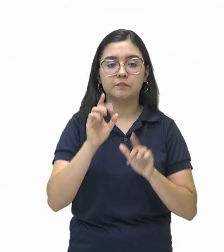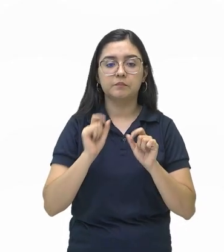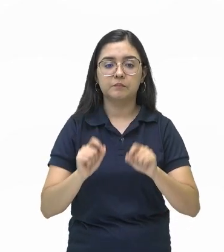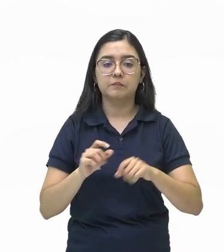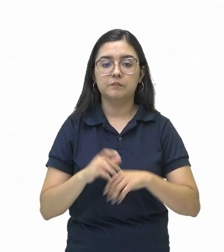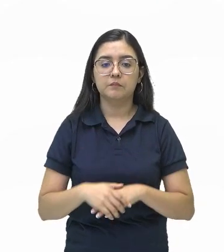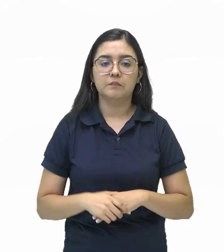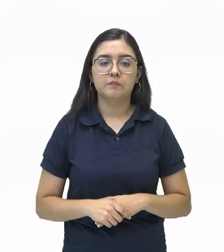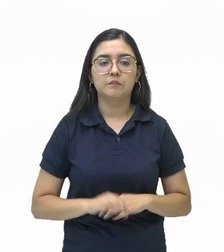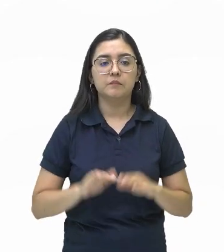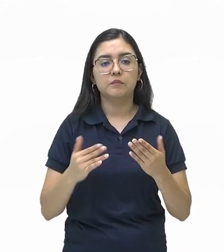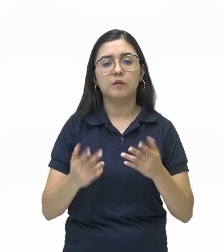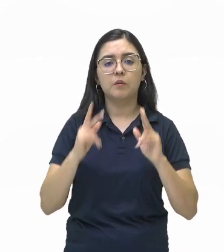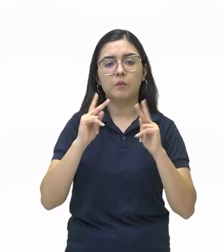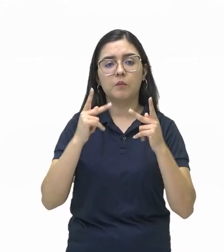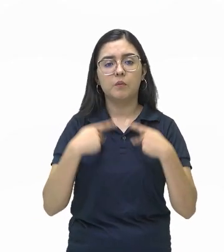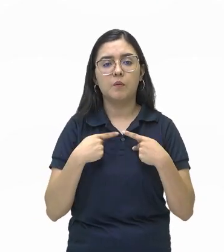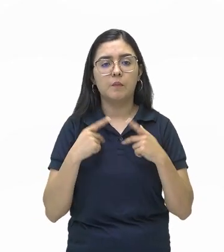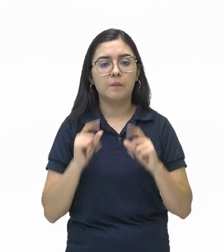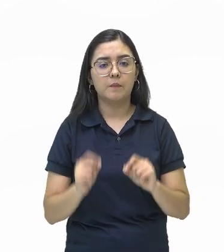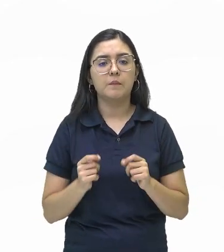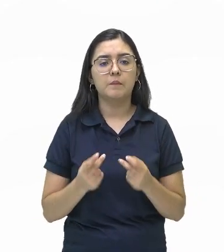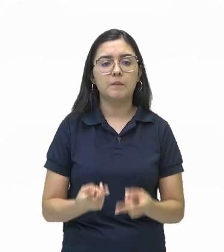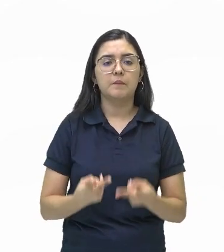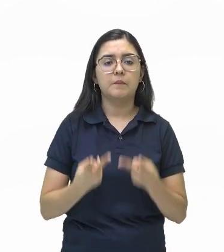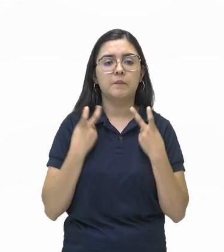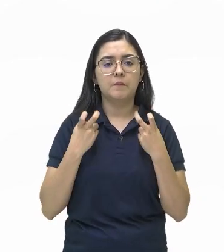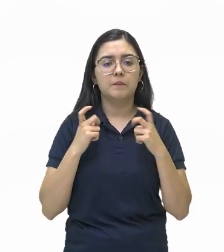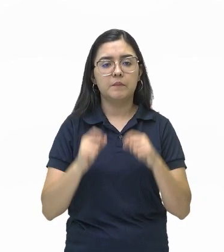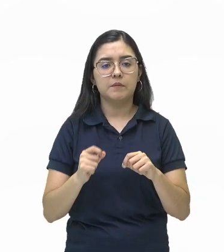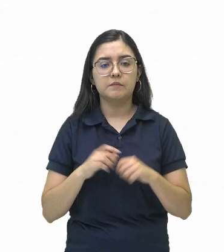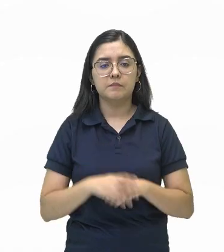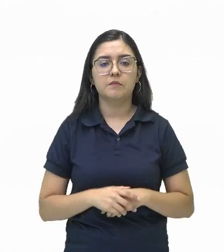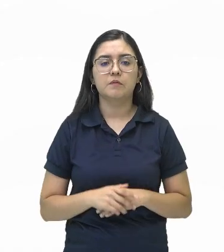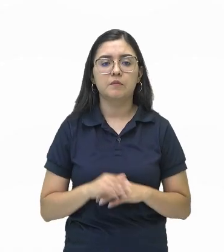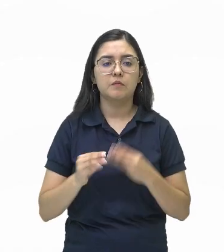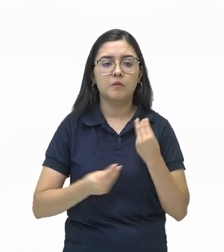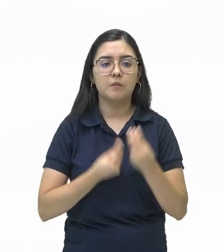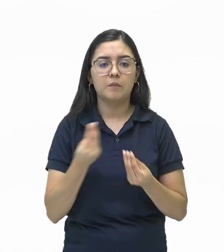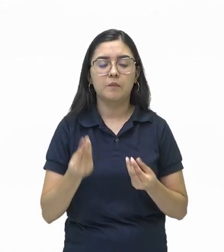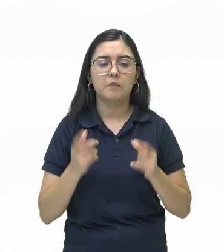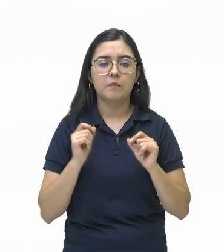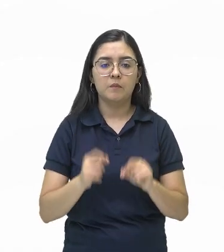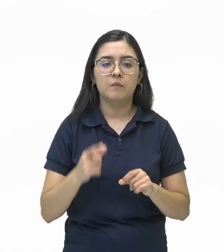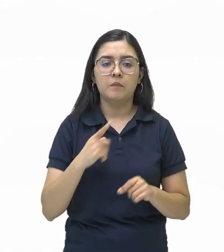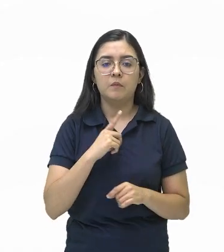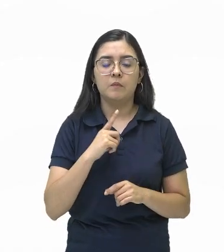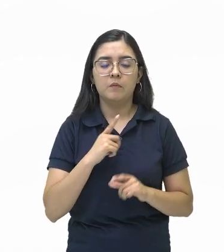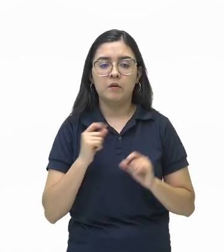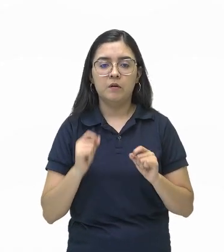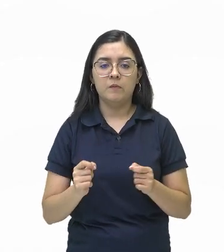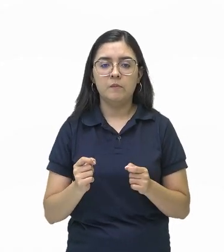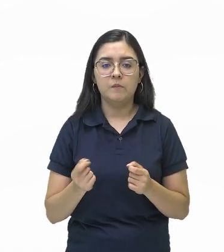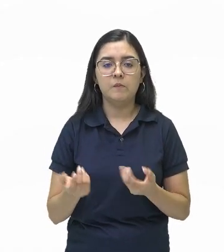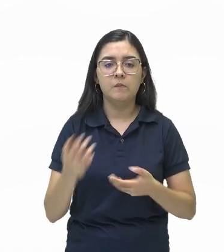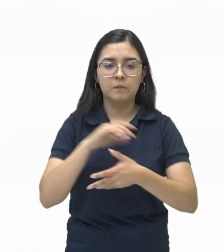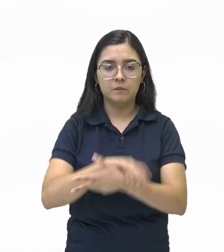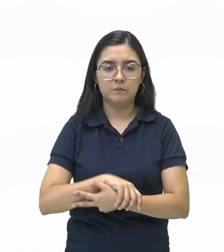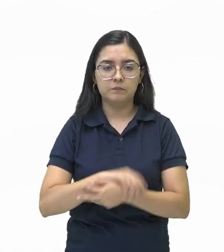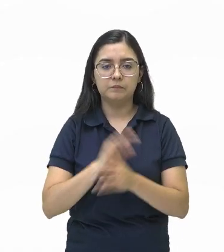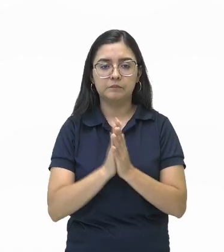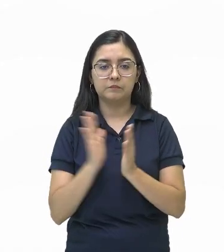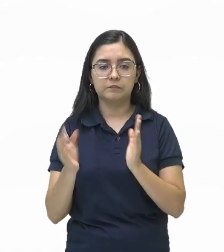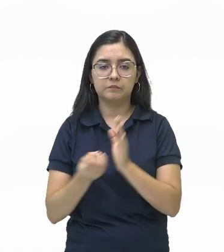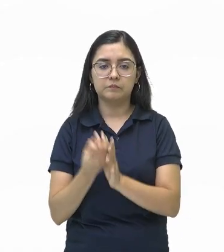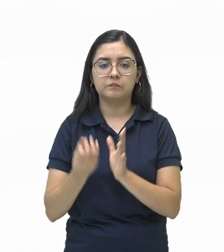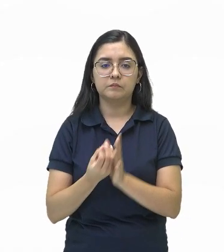aí, o homem ele deve ser visto o quê? Como parceiro do processo produtivo. E não pode